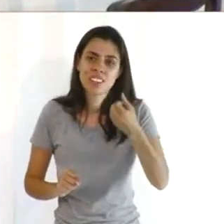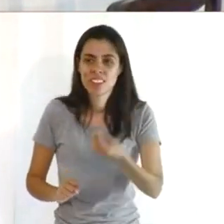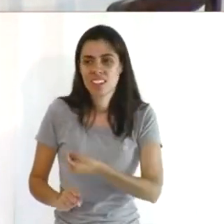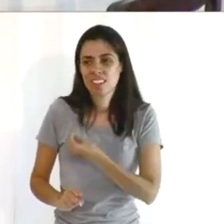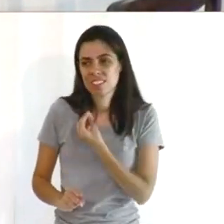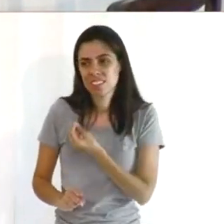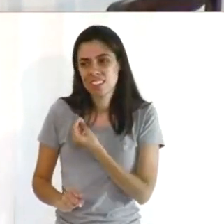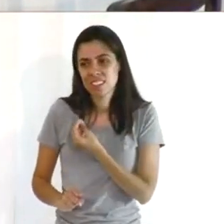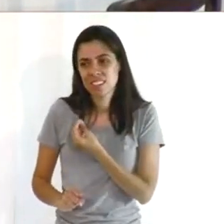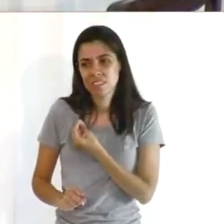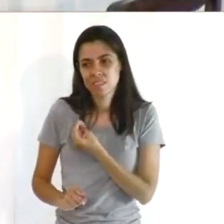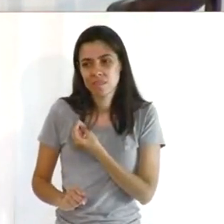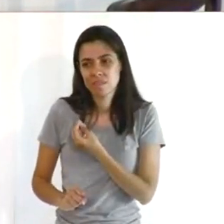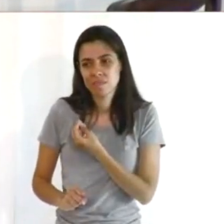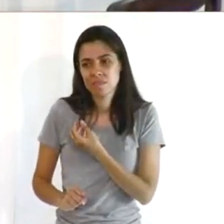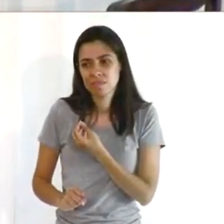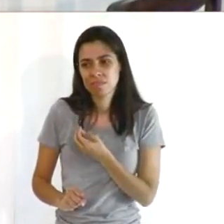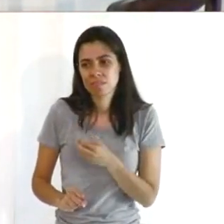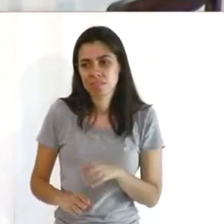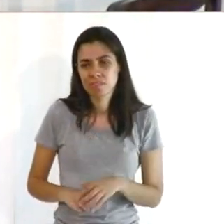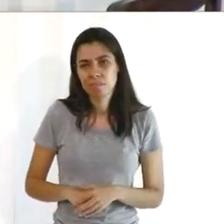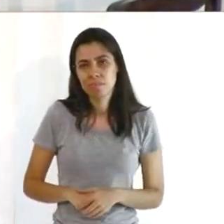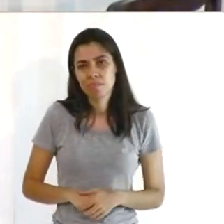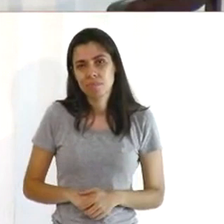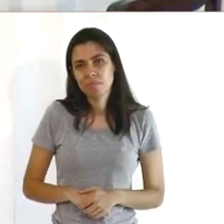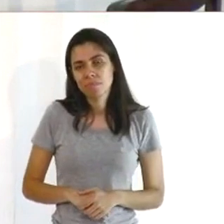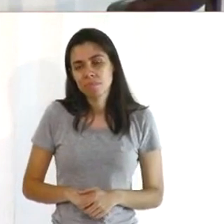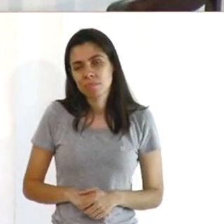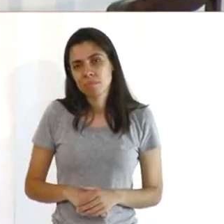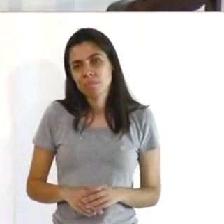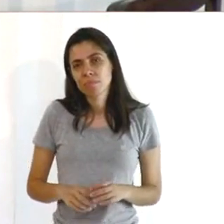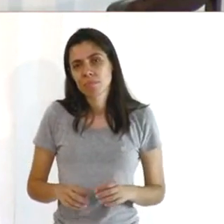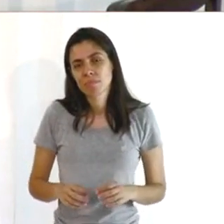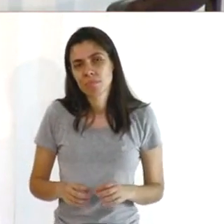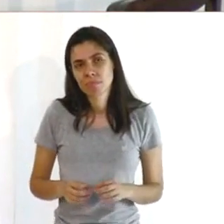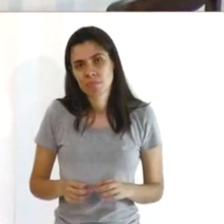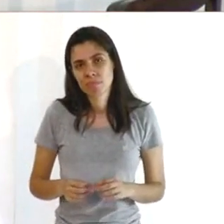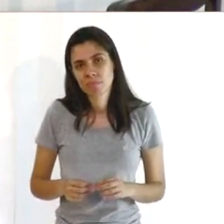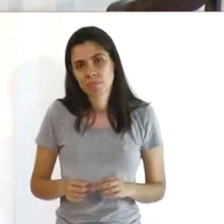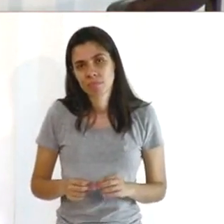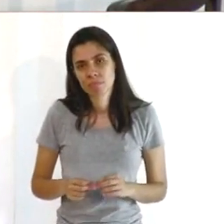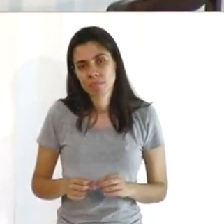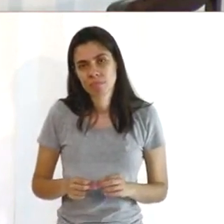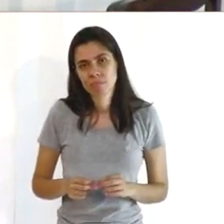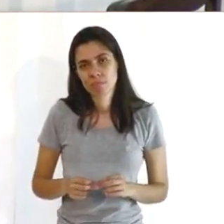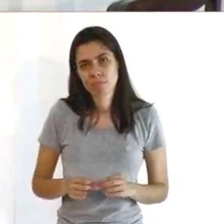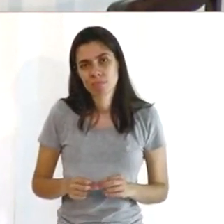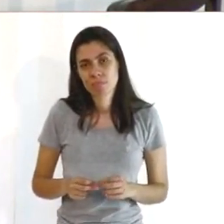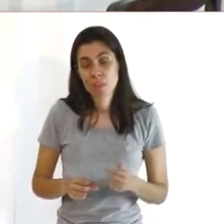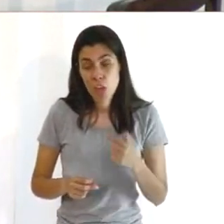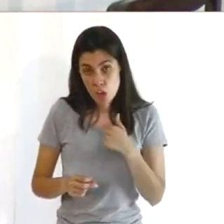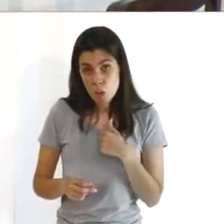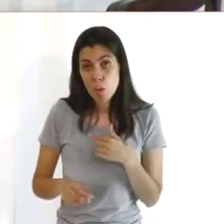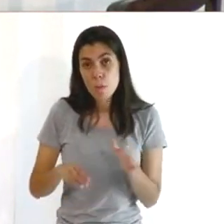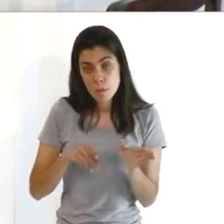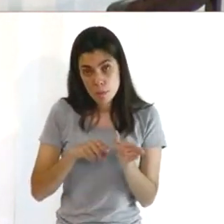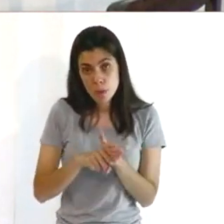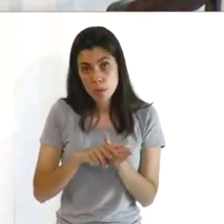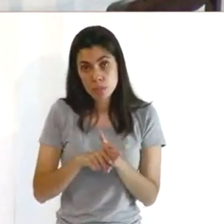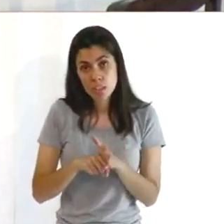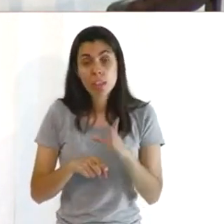Até quando, Senhor? Eu sei que eu já fiz essa pergunta várias